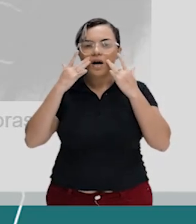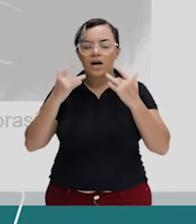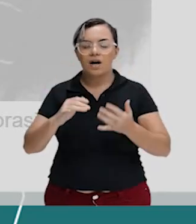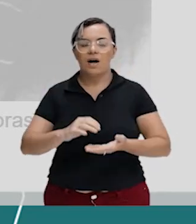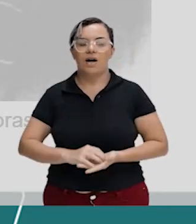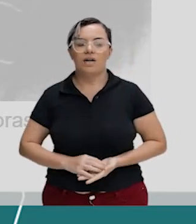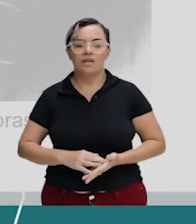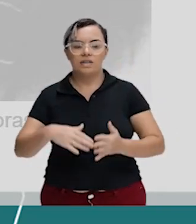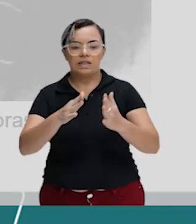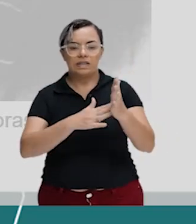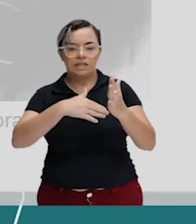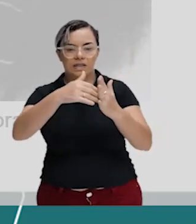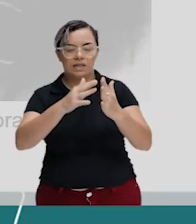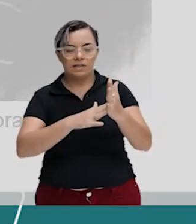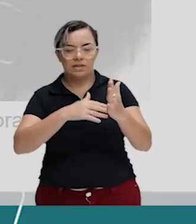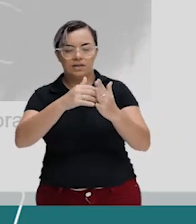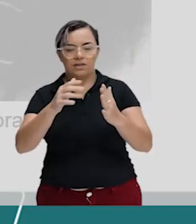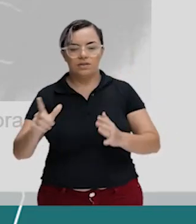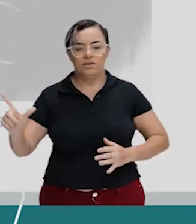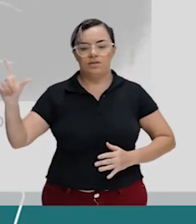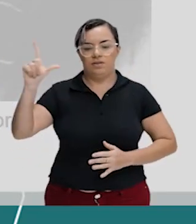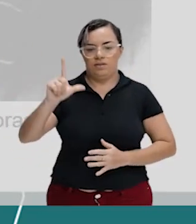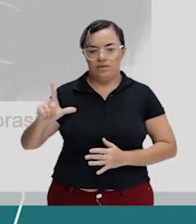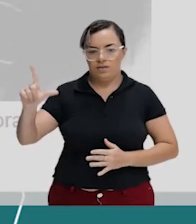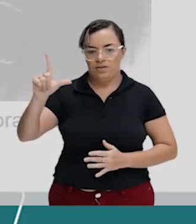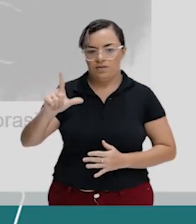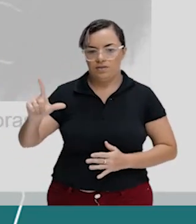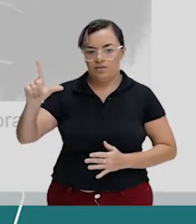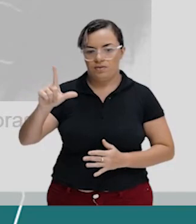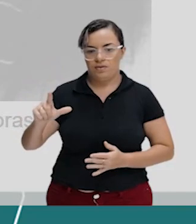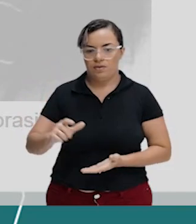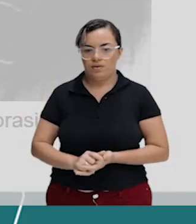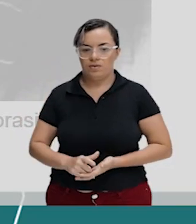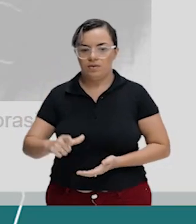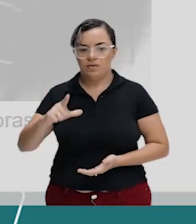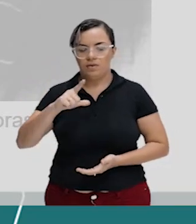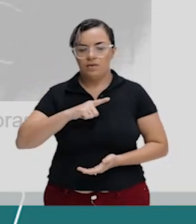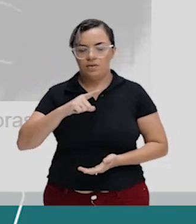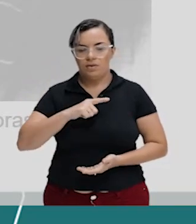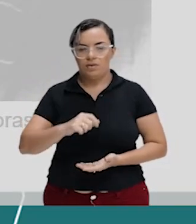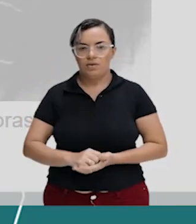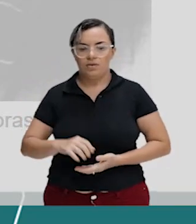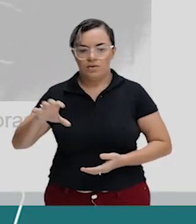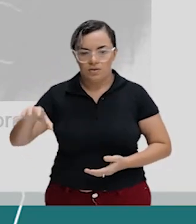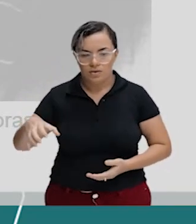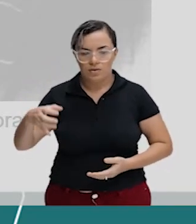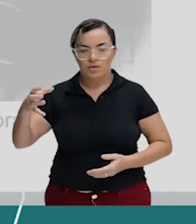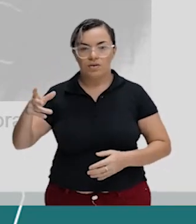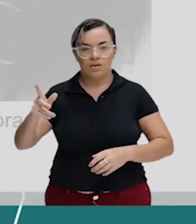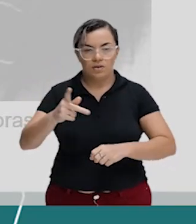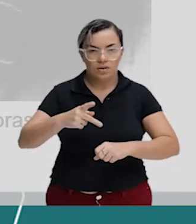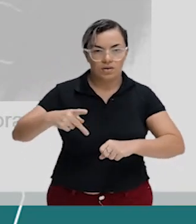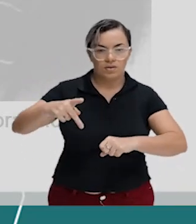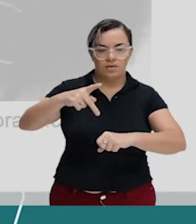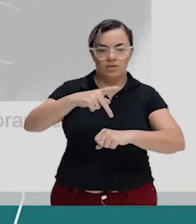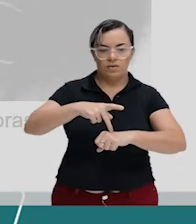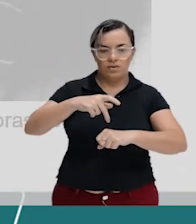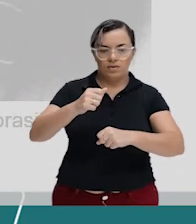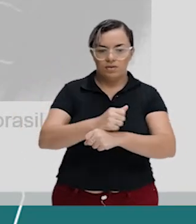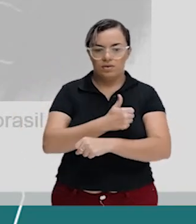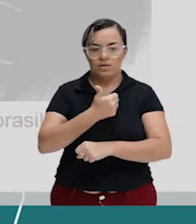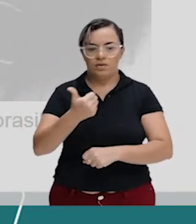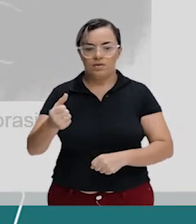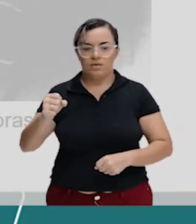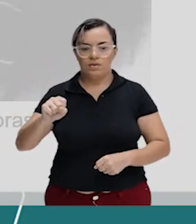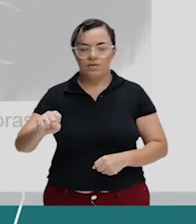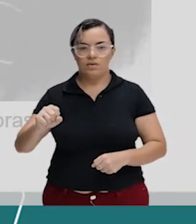fala disso aqui. Além da literatura. Aí eu tenho o marco no país, foi em 1893, quando o Cruz de